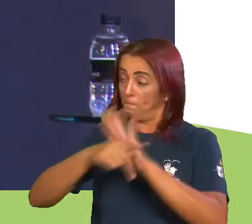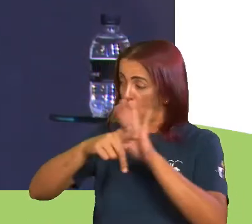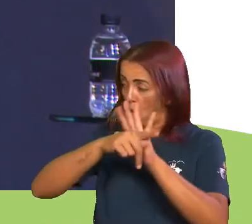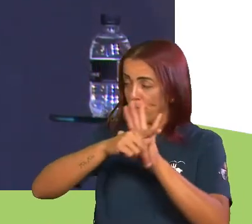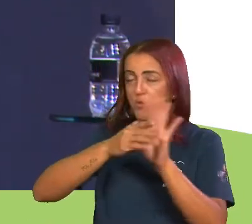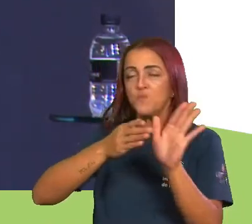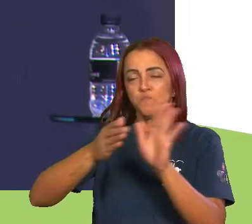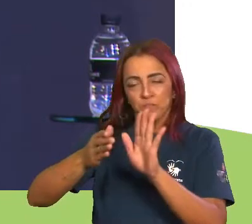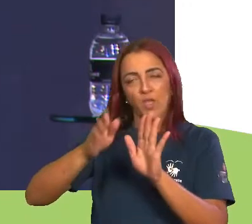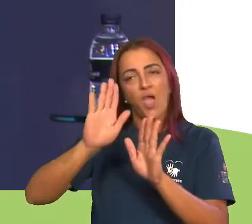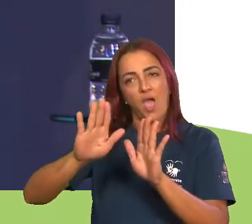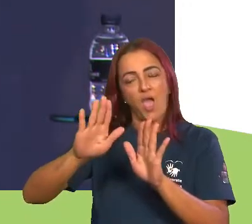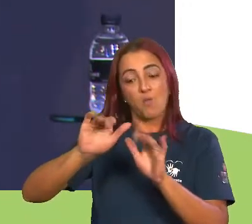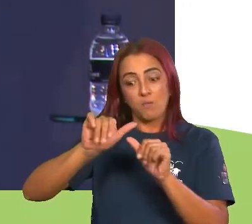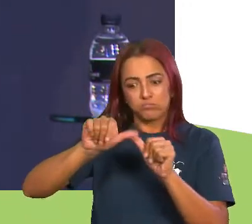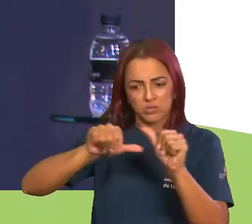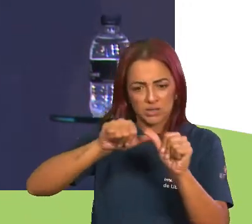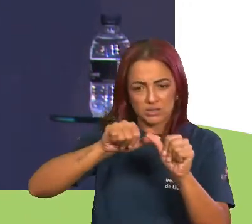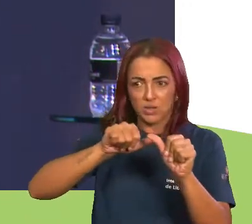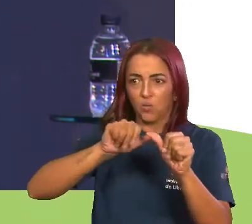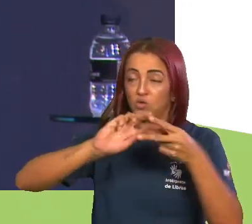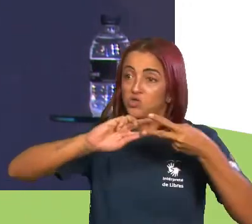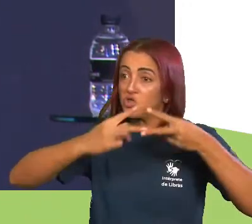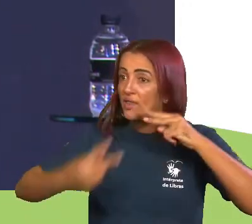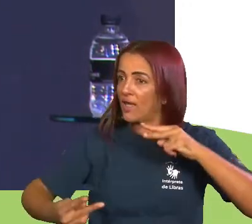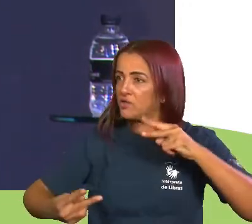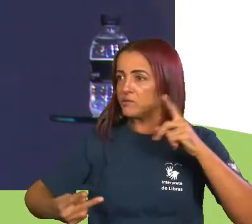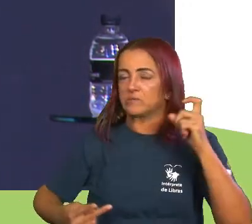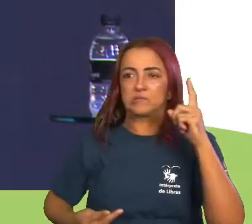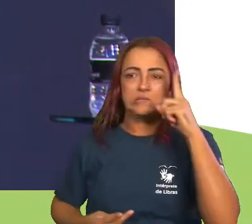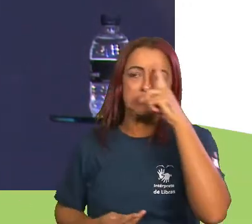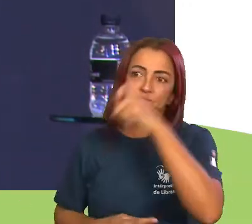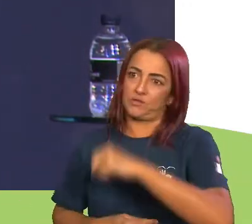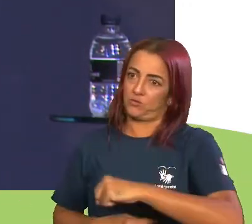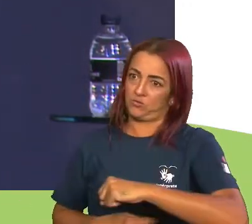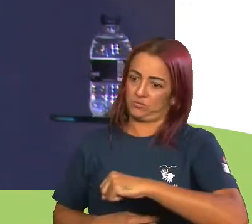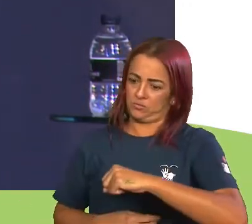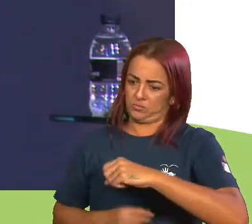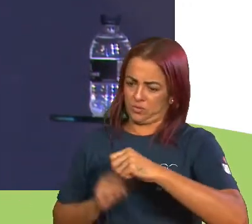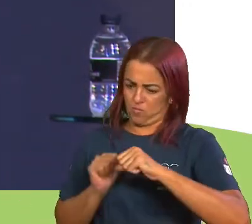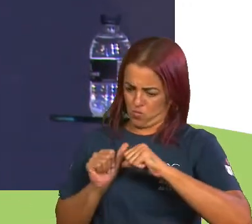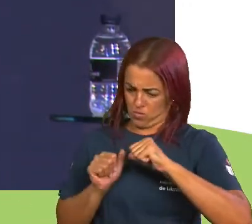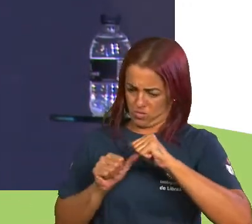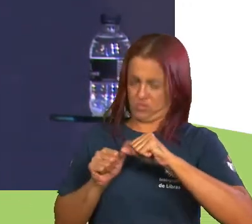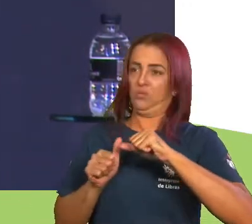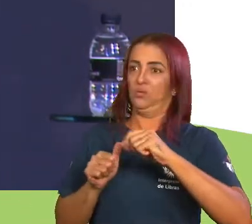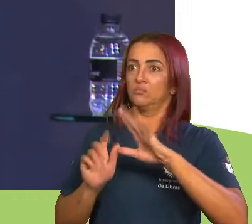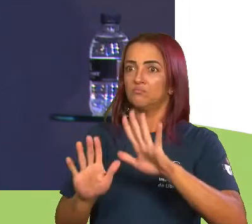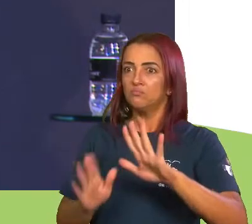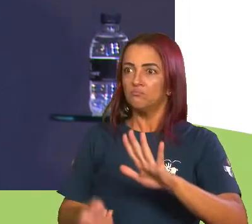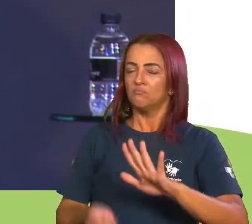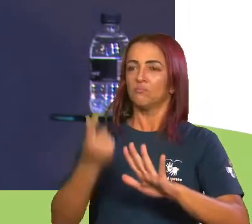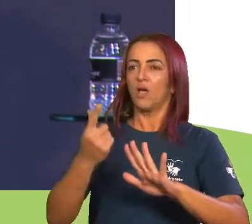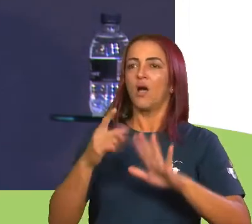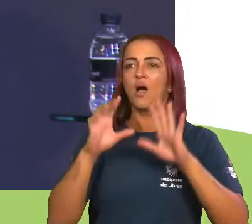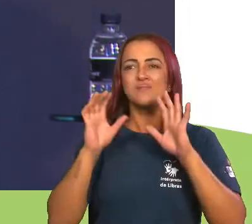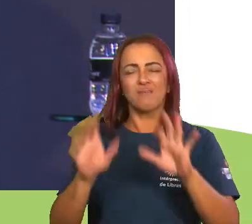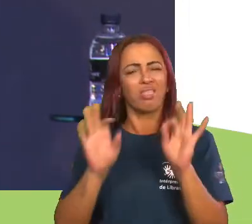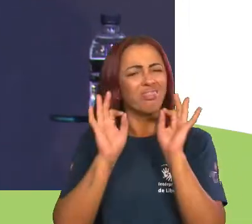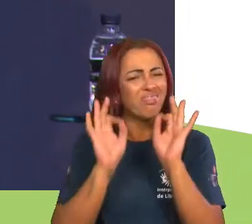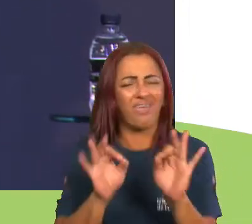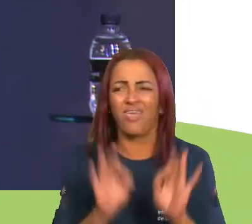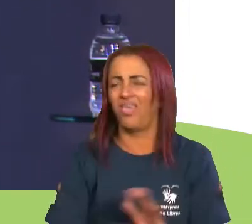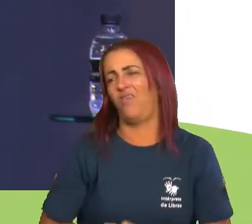genética muito cruel. Ela é assim, sabe, ela é